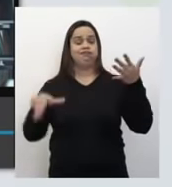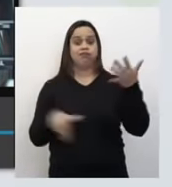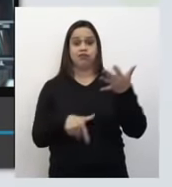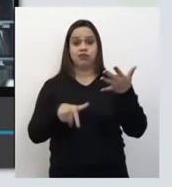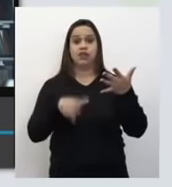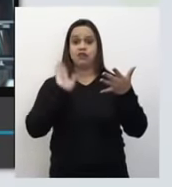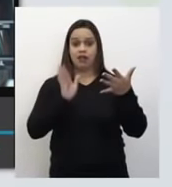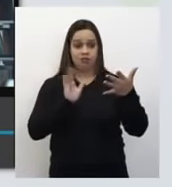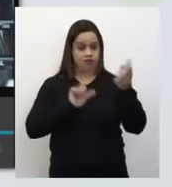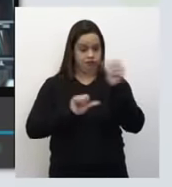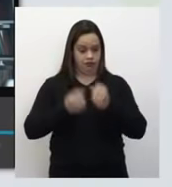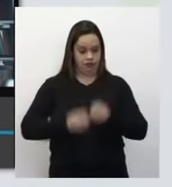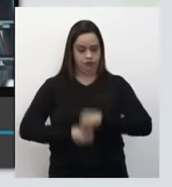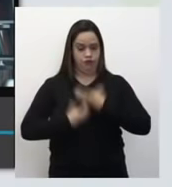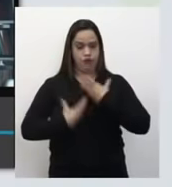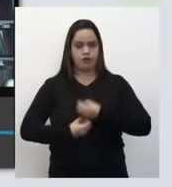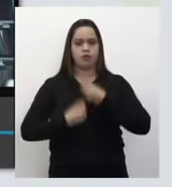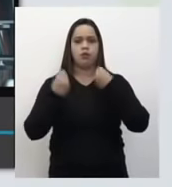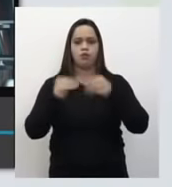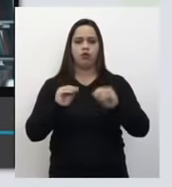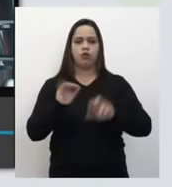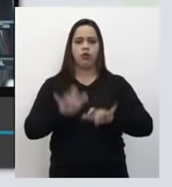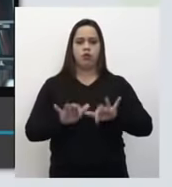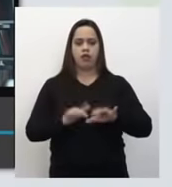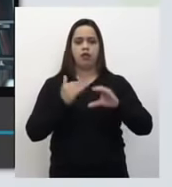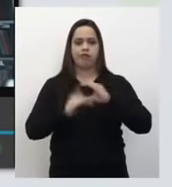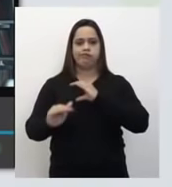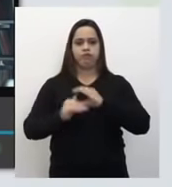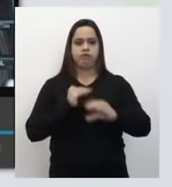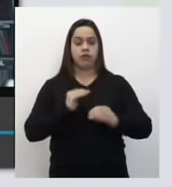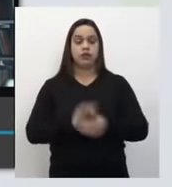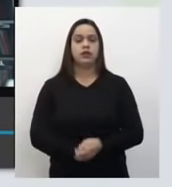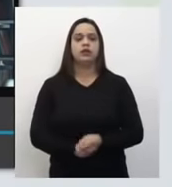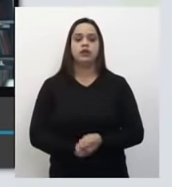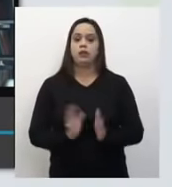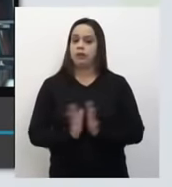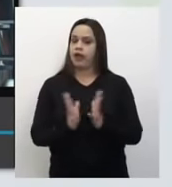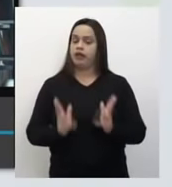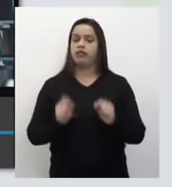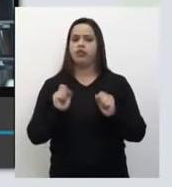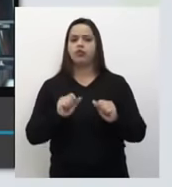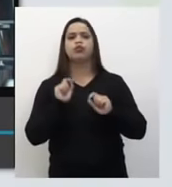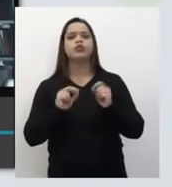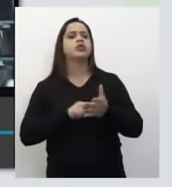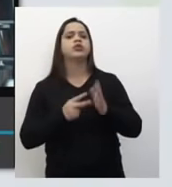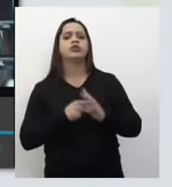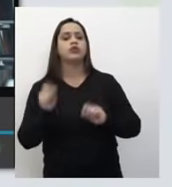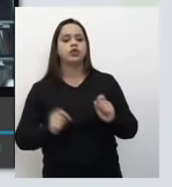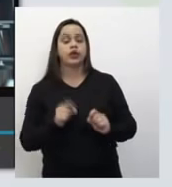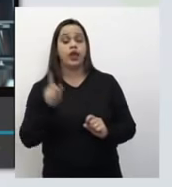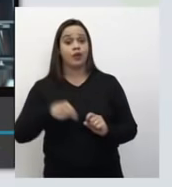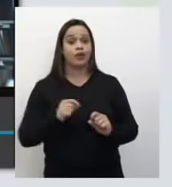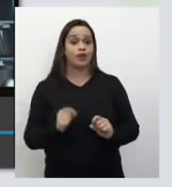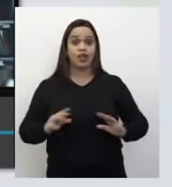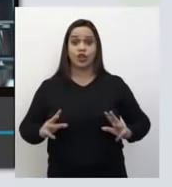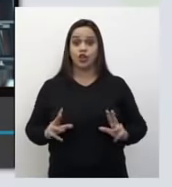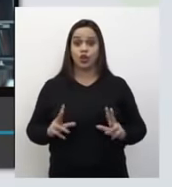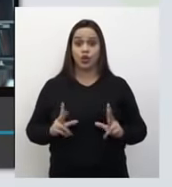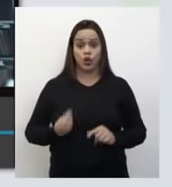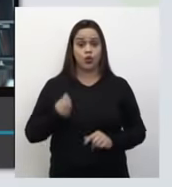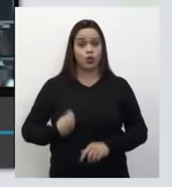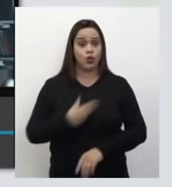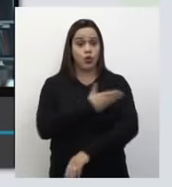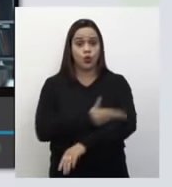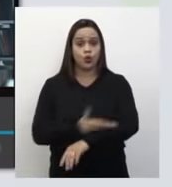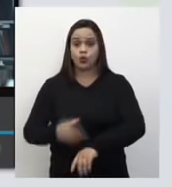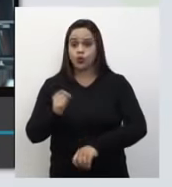informação pode circular pelo computador. Maravilha. Significa isso? Os hábitos urbanos estão mudando muito rapidamente. E a gente não